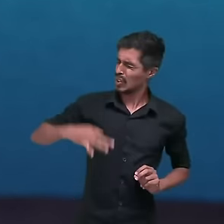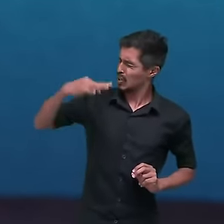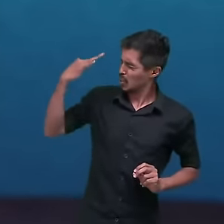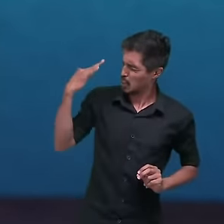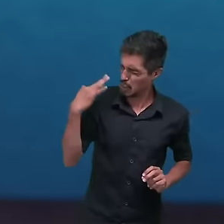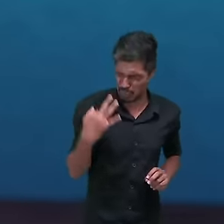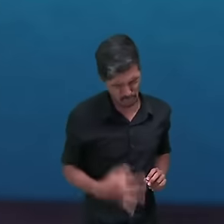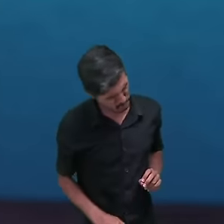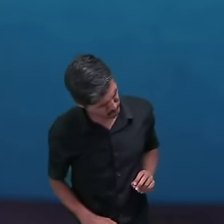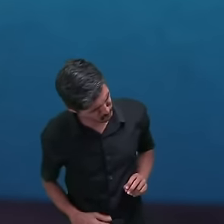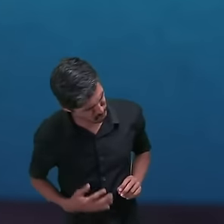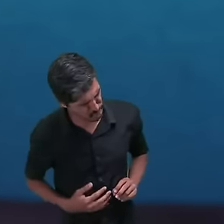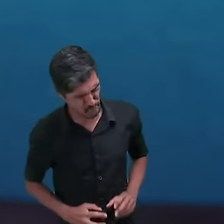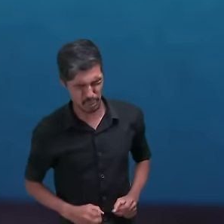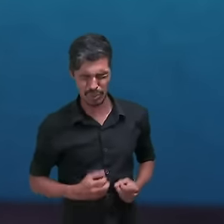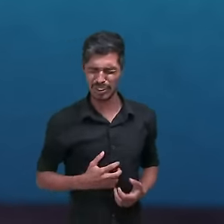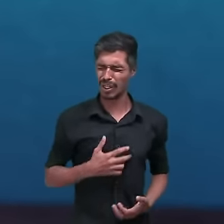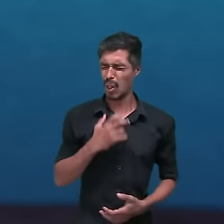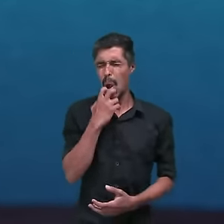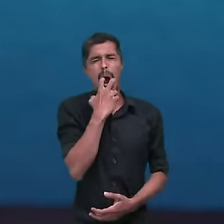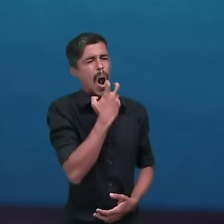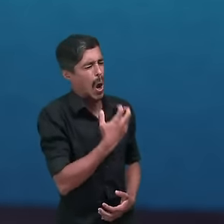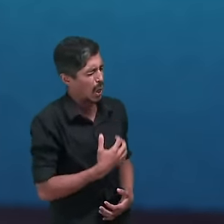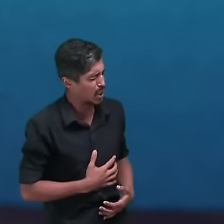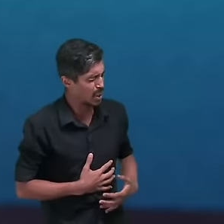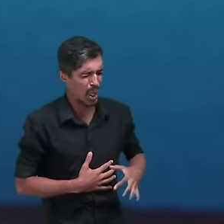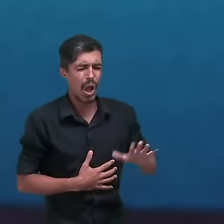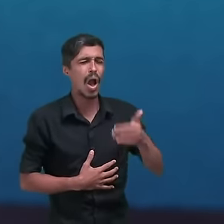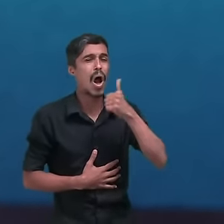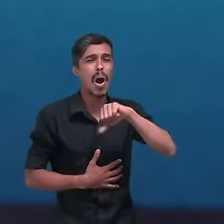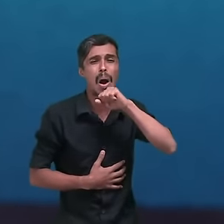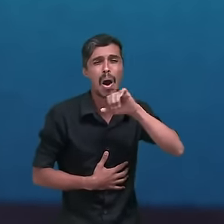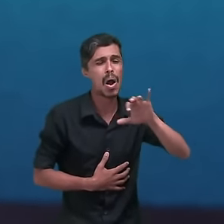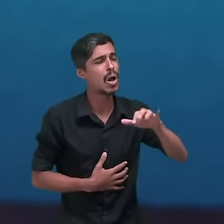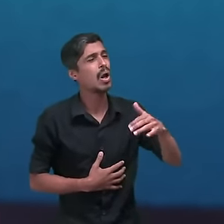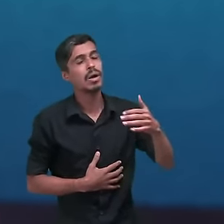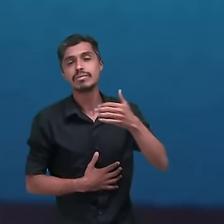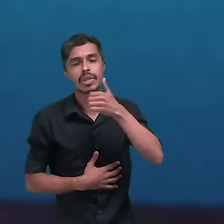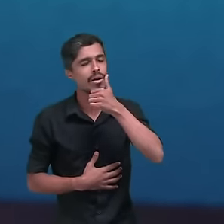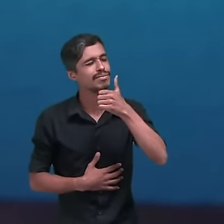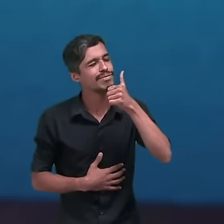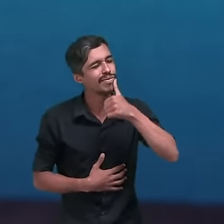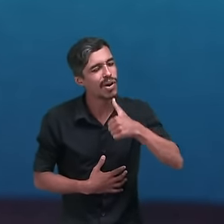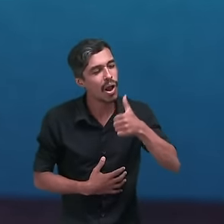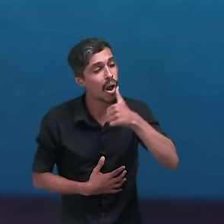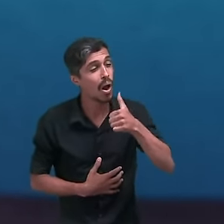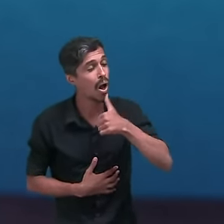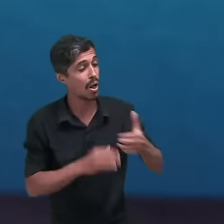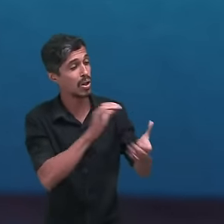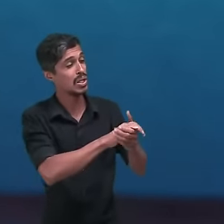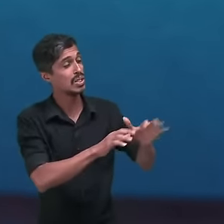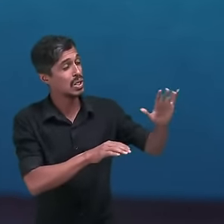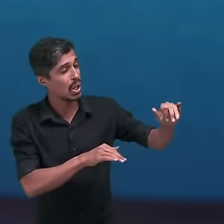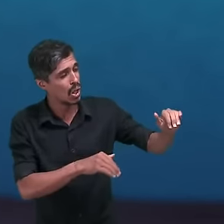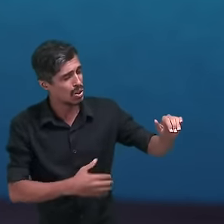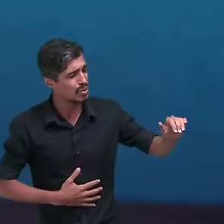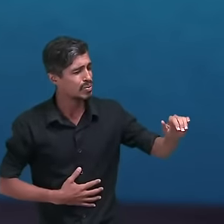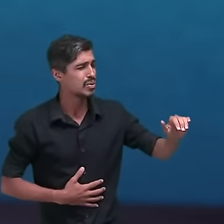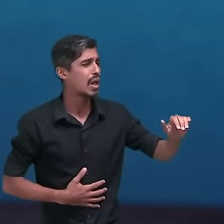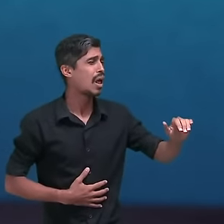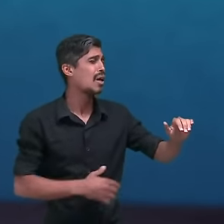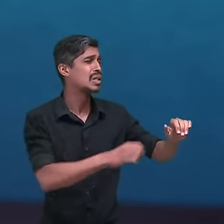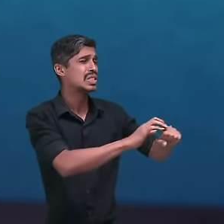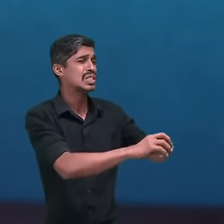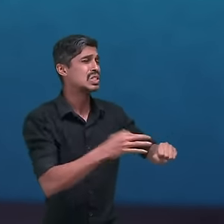estava deitada, dormindo. E eu comecei: amor, amor. Ela se colocou um pé rápido, me falou: o que acontece, o que acontece? Eu falei: amor,